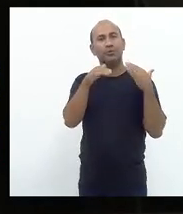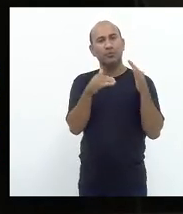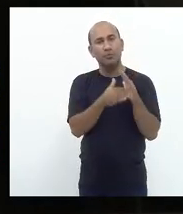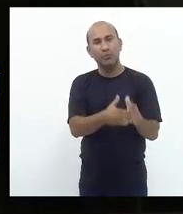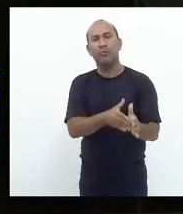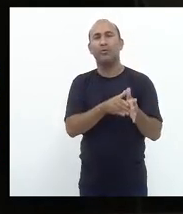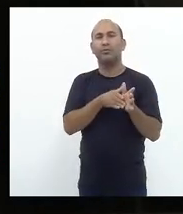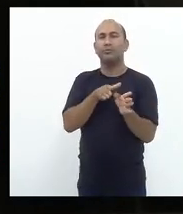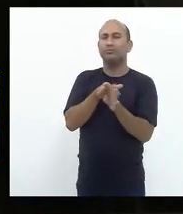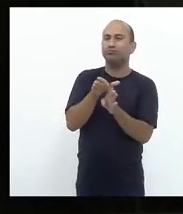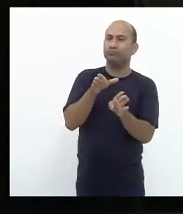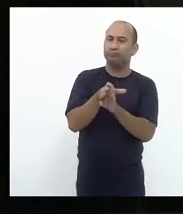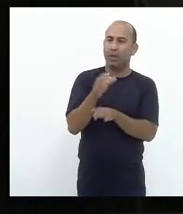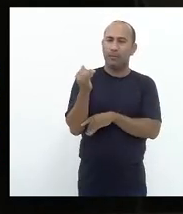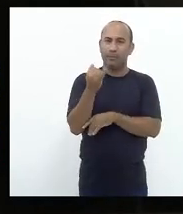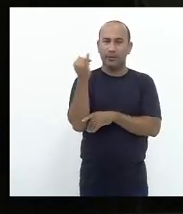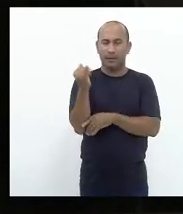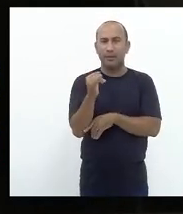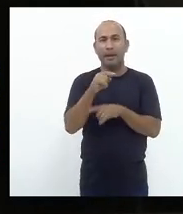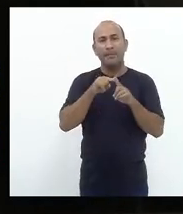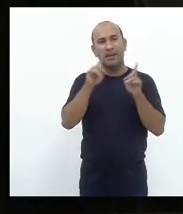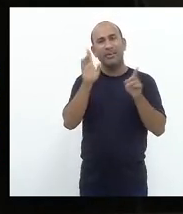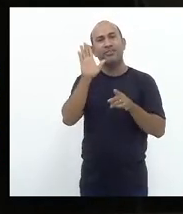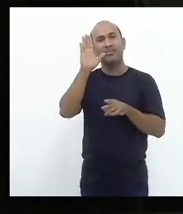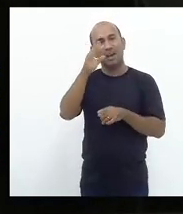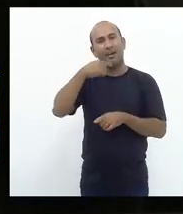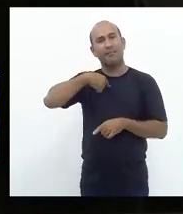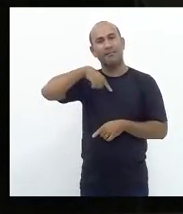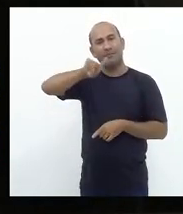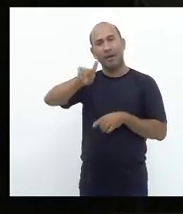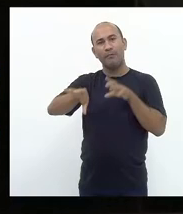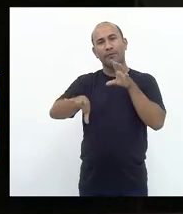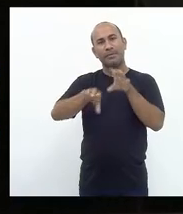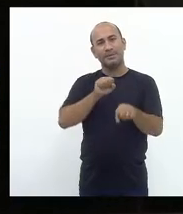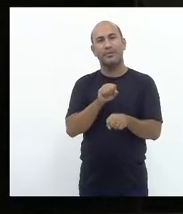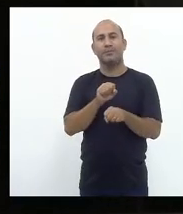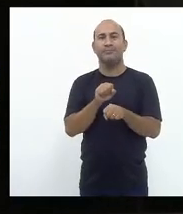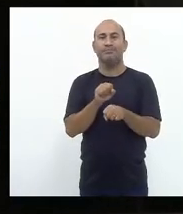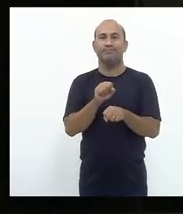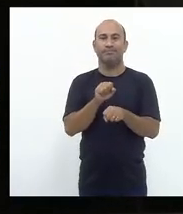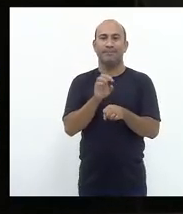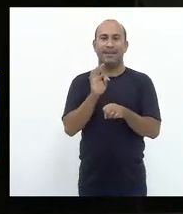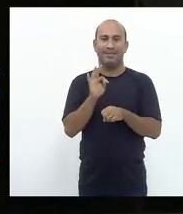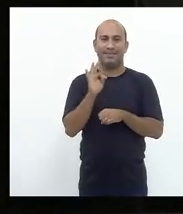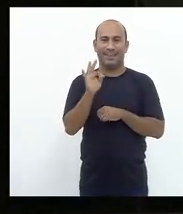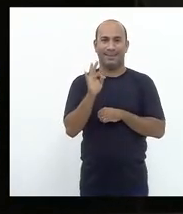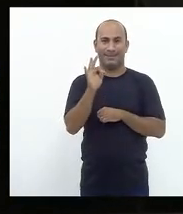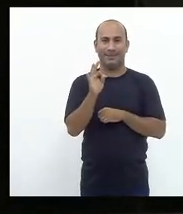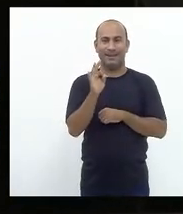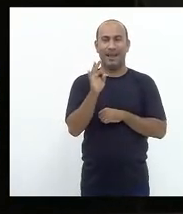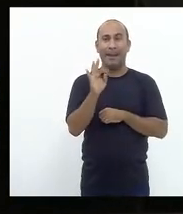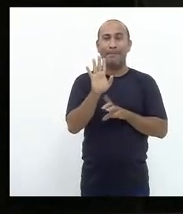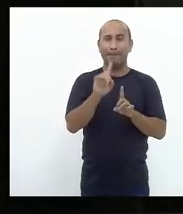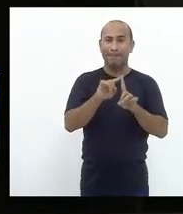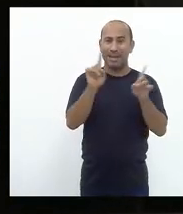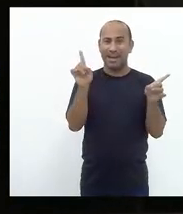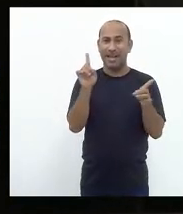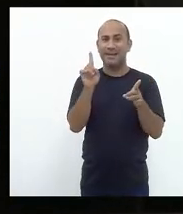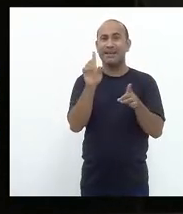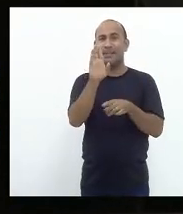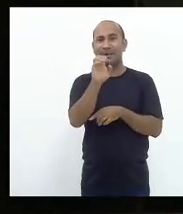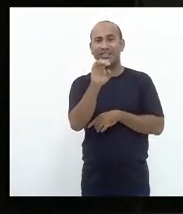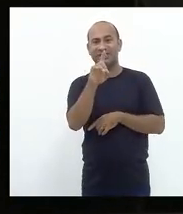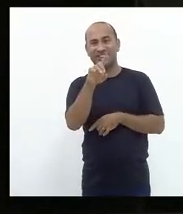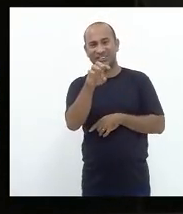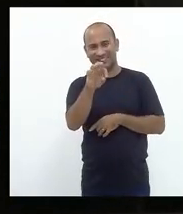militarizadas, mas ele já sairia com uma formação técnica. Então, além disso, a Baixada estaria entrando para a